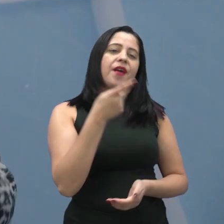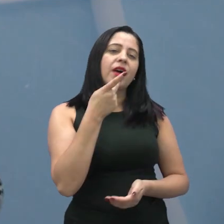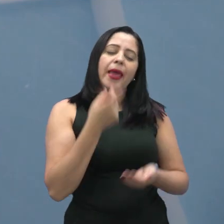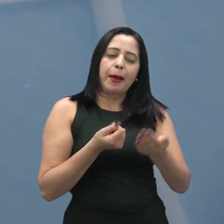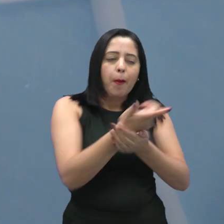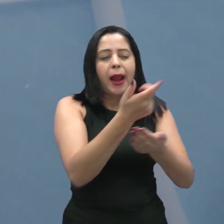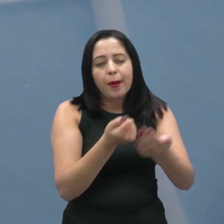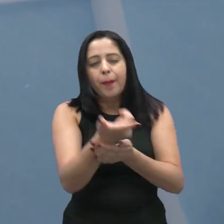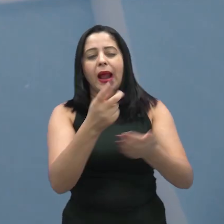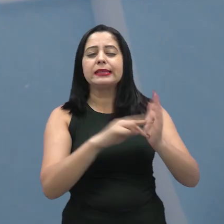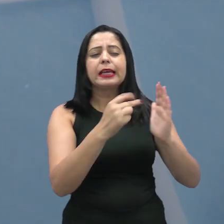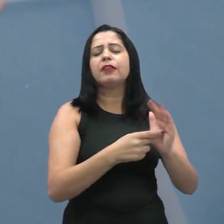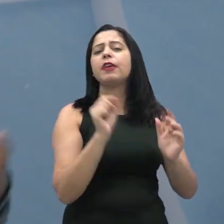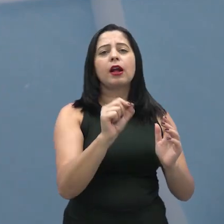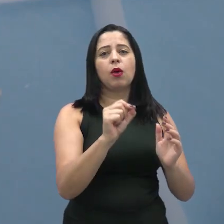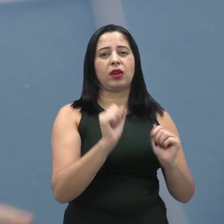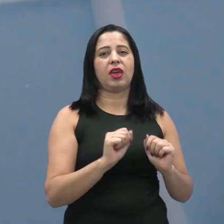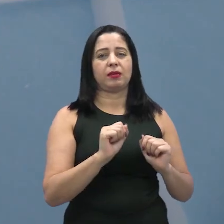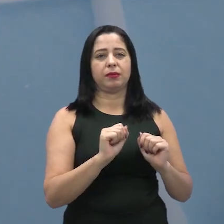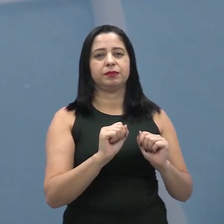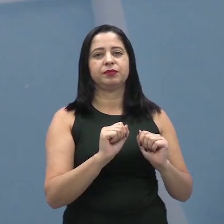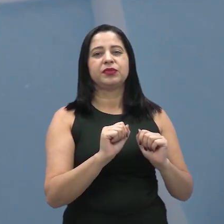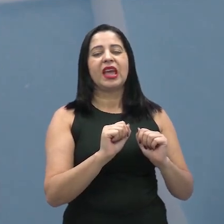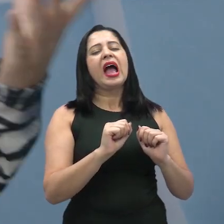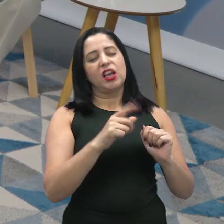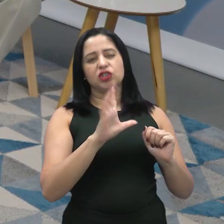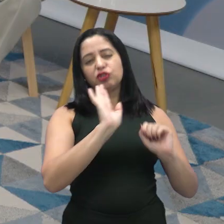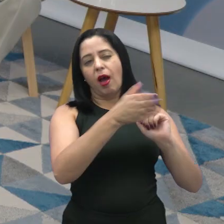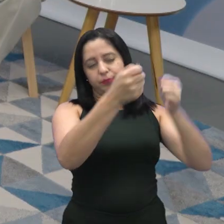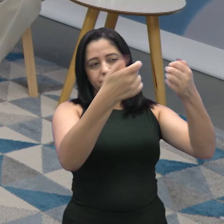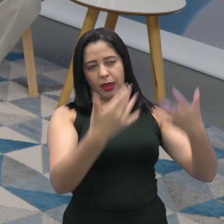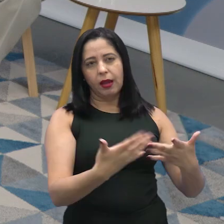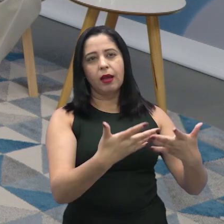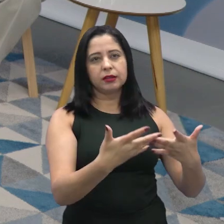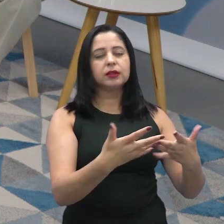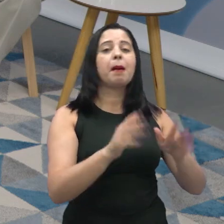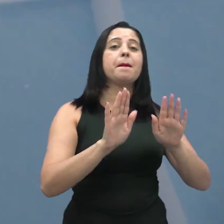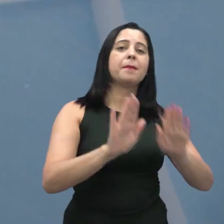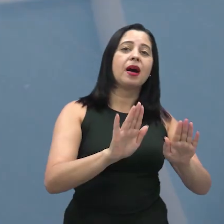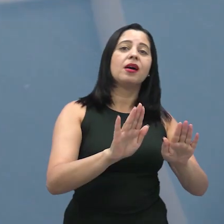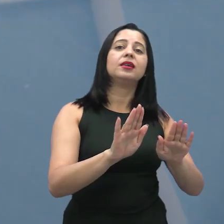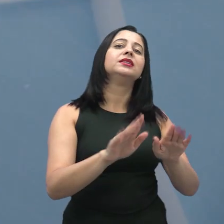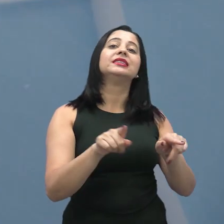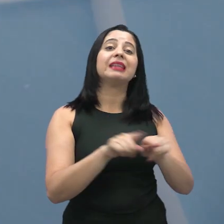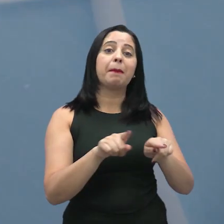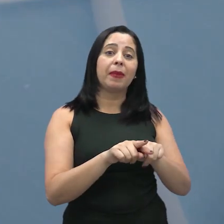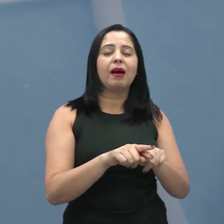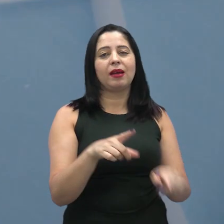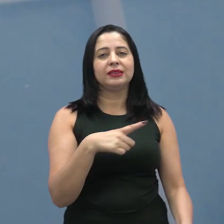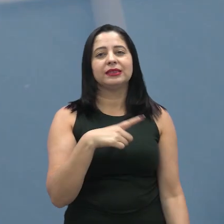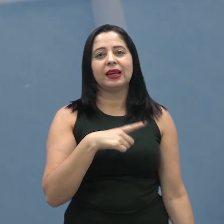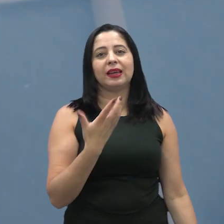ir ali e comprar uma coisa, muito além, é muito mais profundo que isso, que representa, mas também pode abrir margem